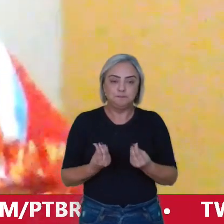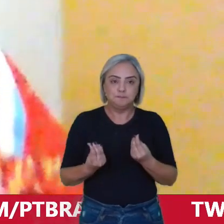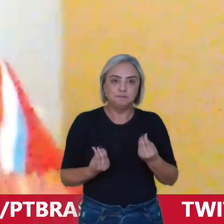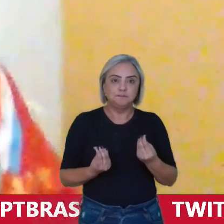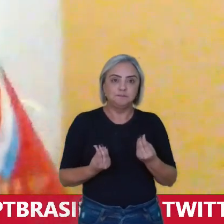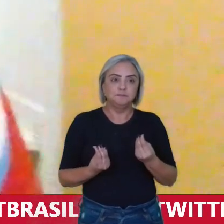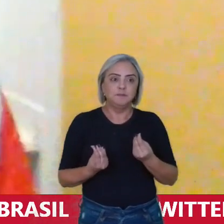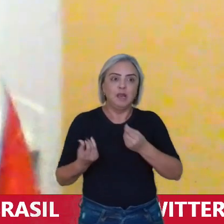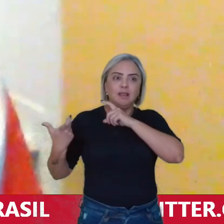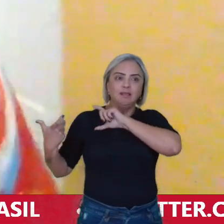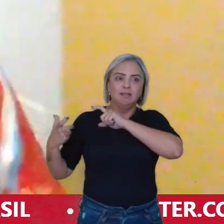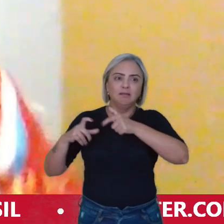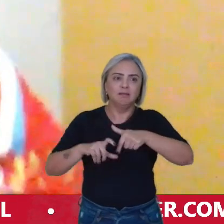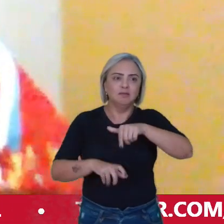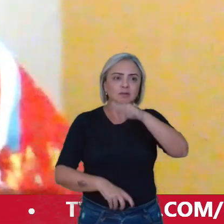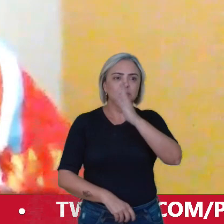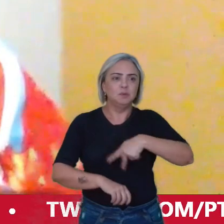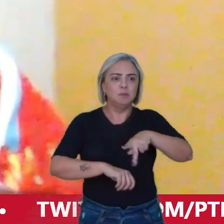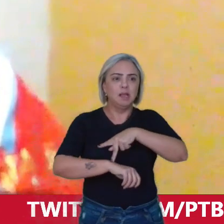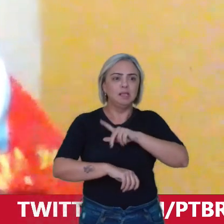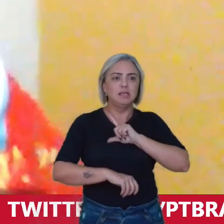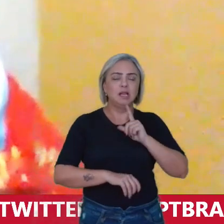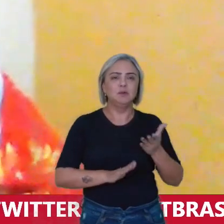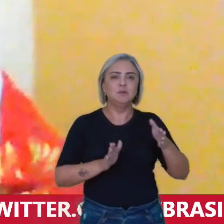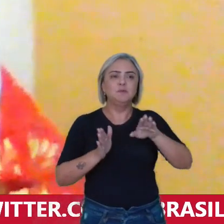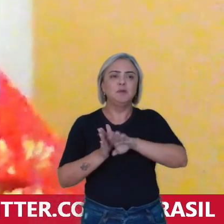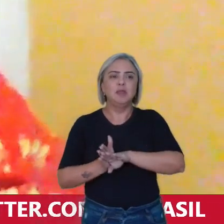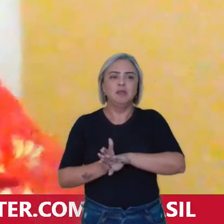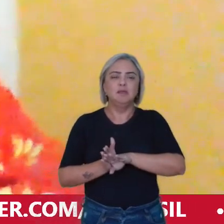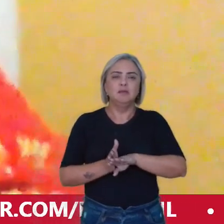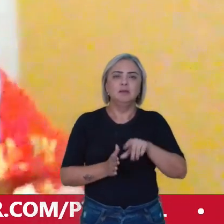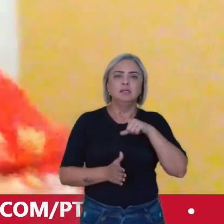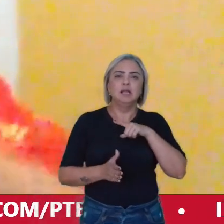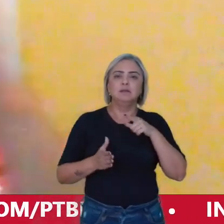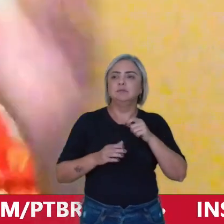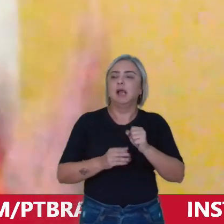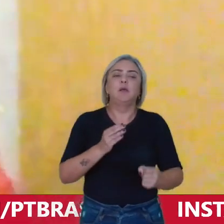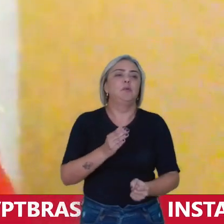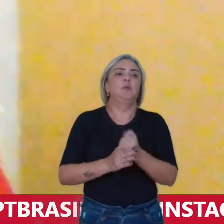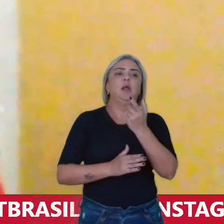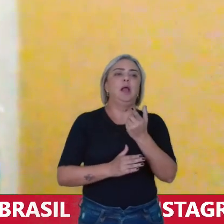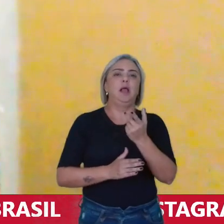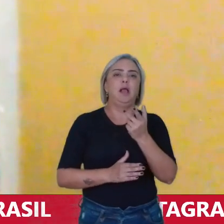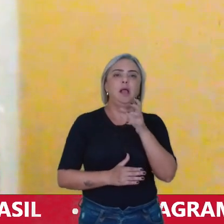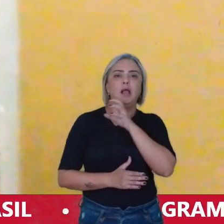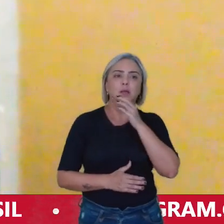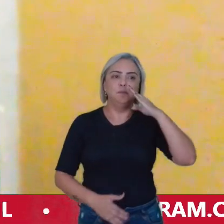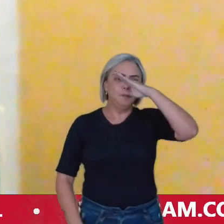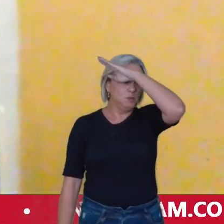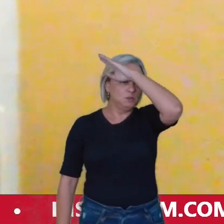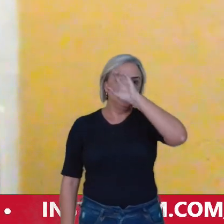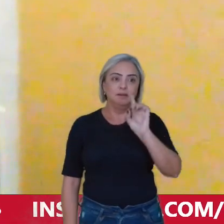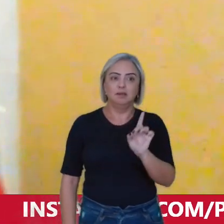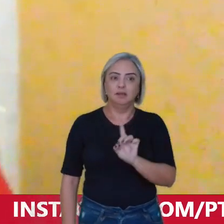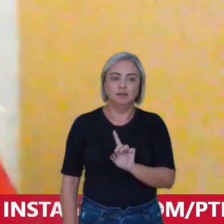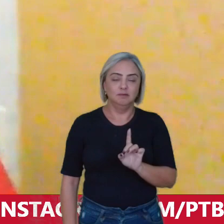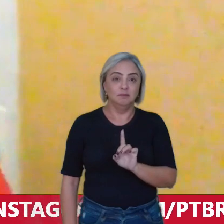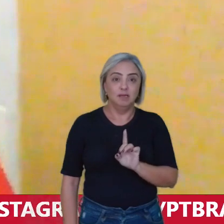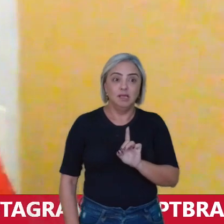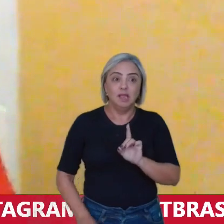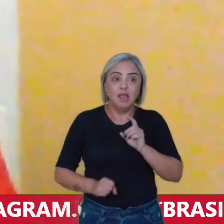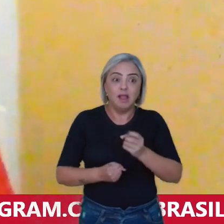a onda conservadora no país, ela não veio, ela não veio de repente, com o Bolsonaro. Ela